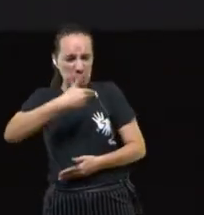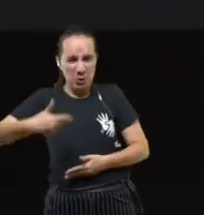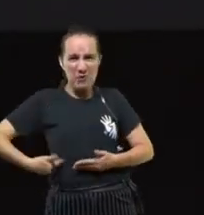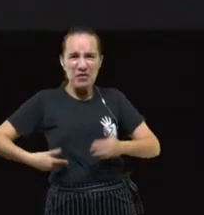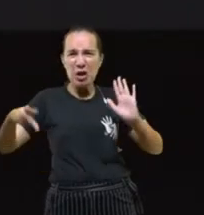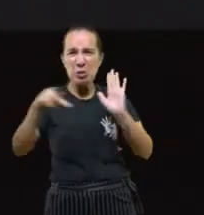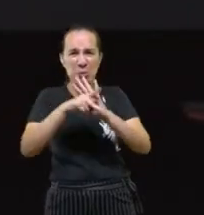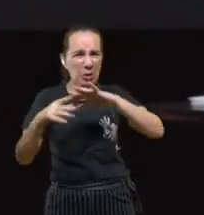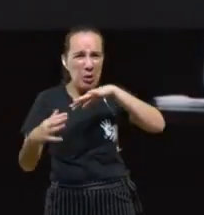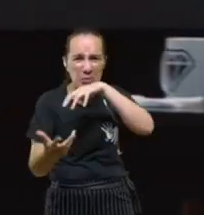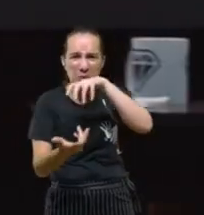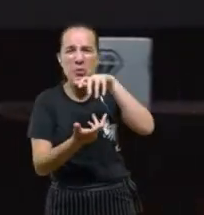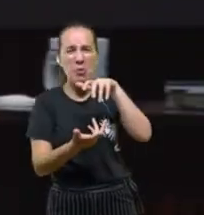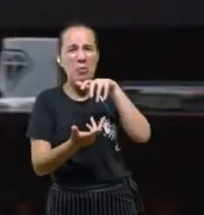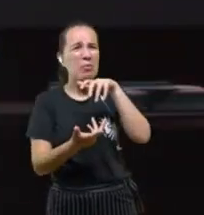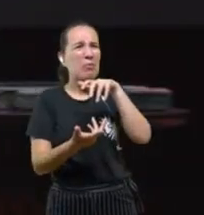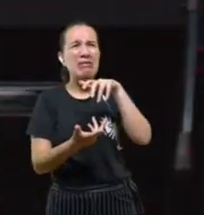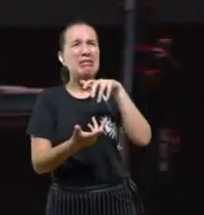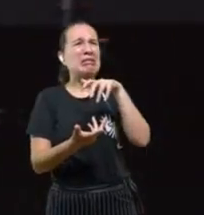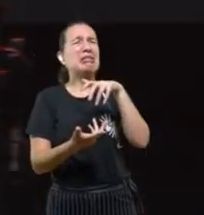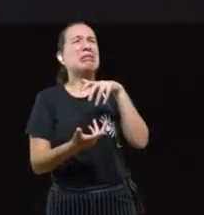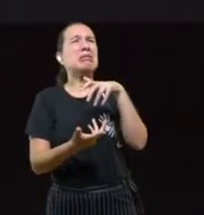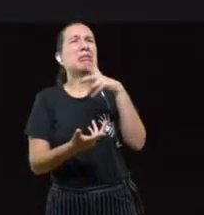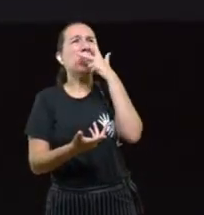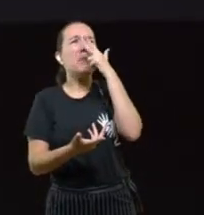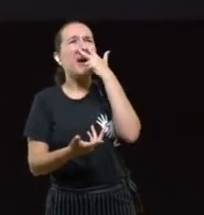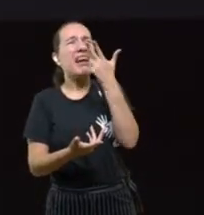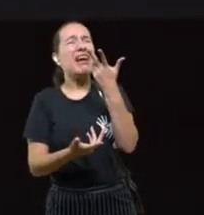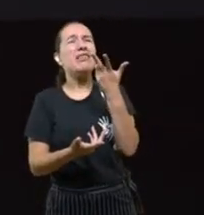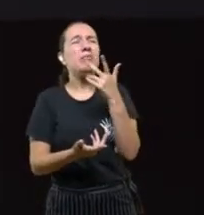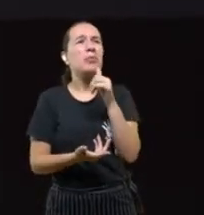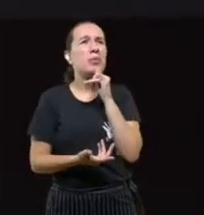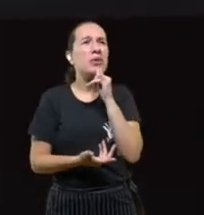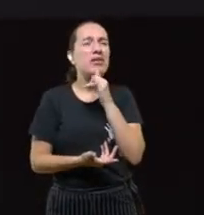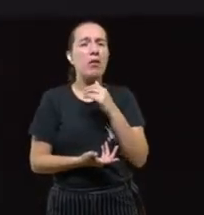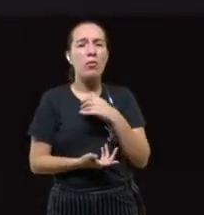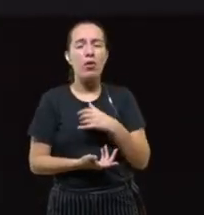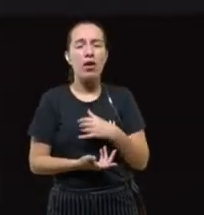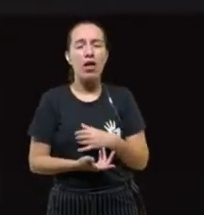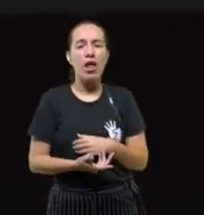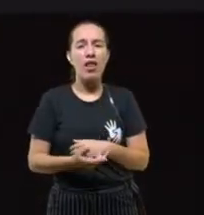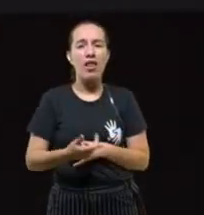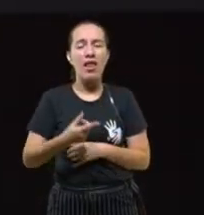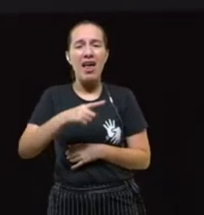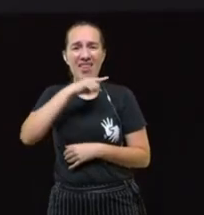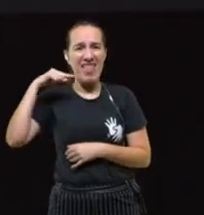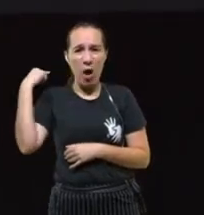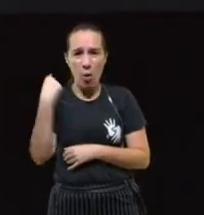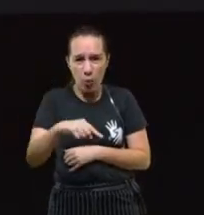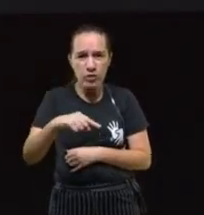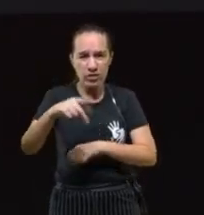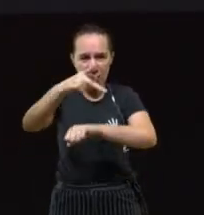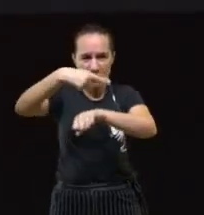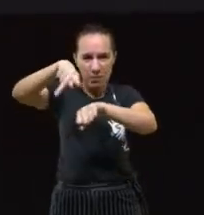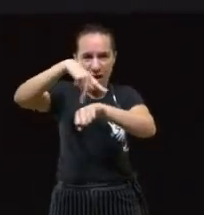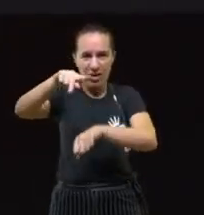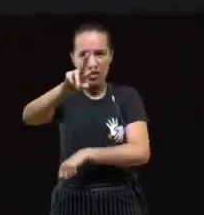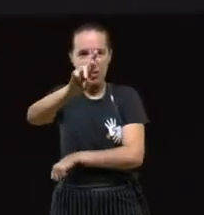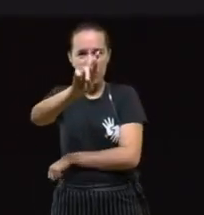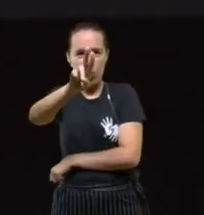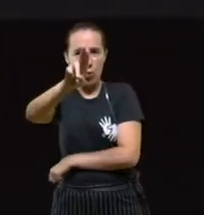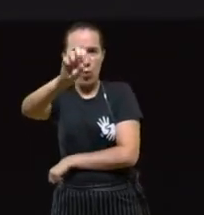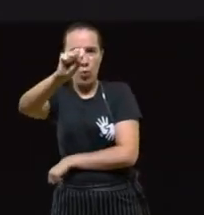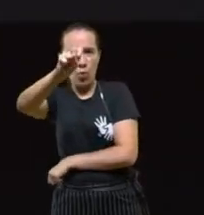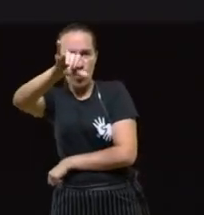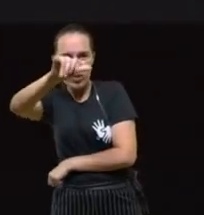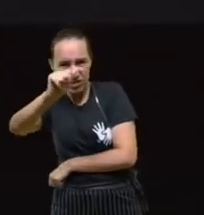terra. Você vê hoje, tem um doido lá na Rússia, matando gente. Ele não